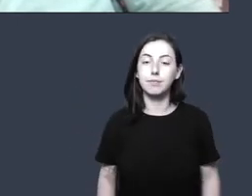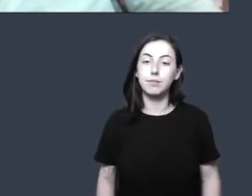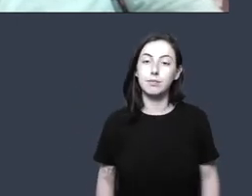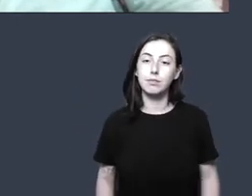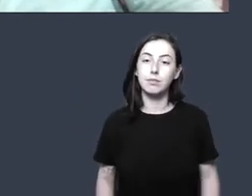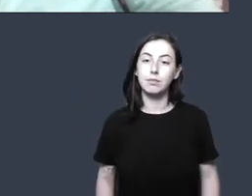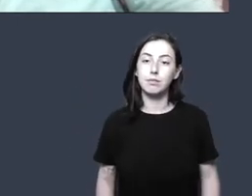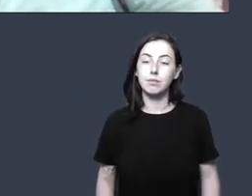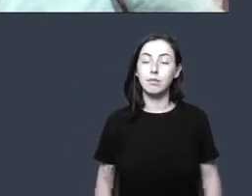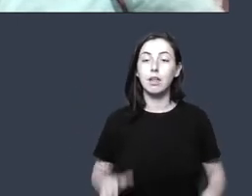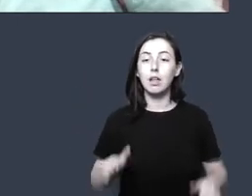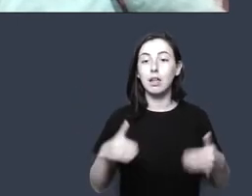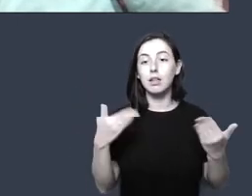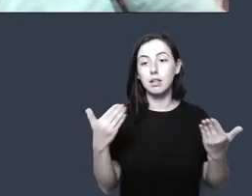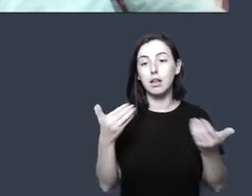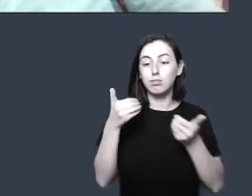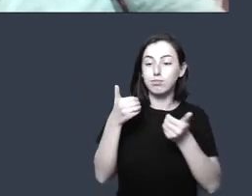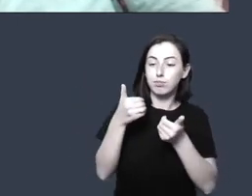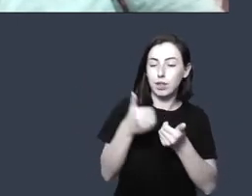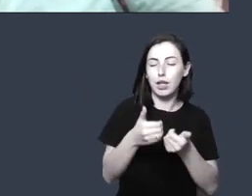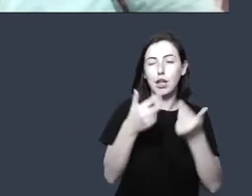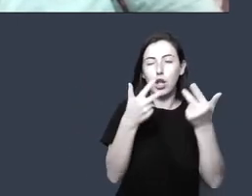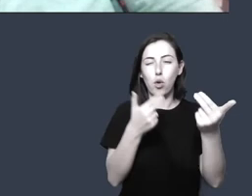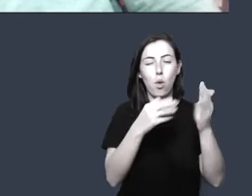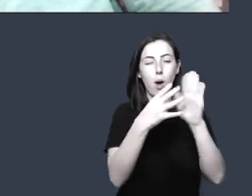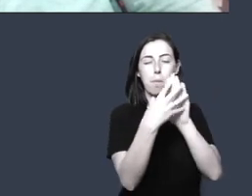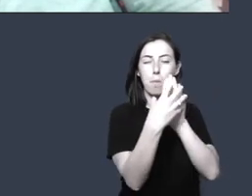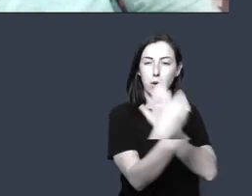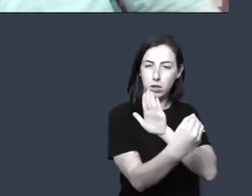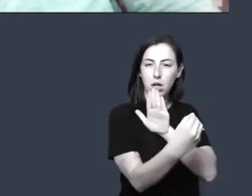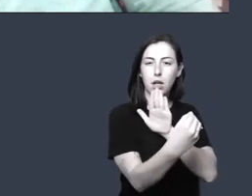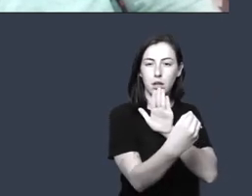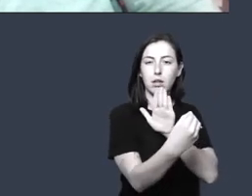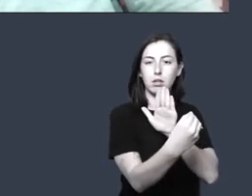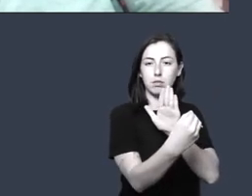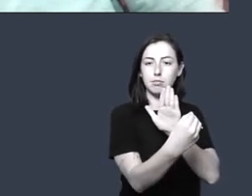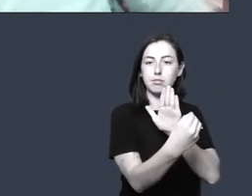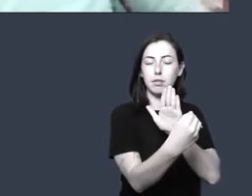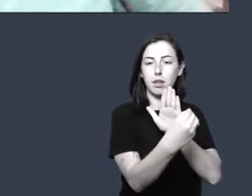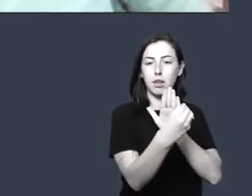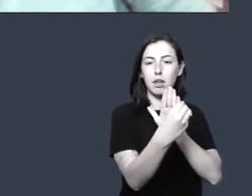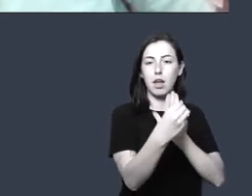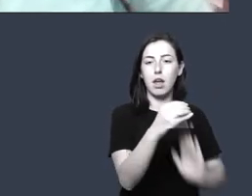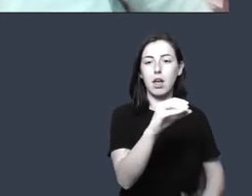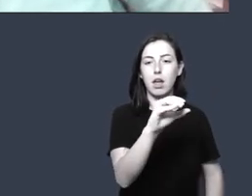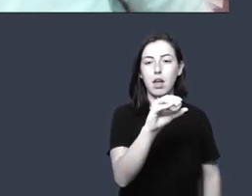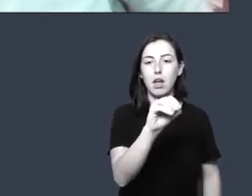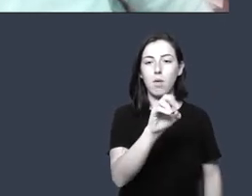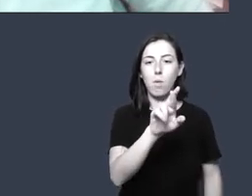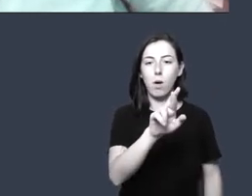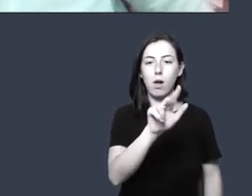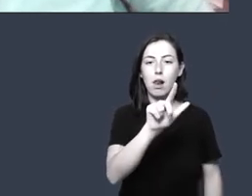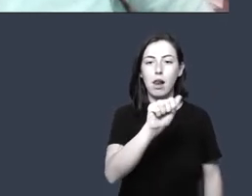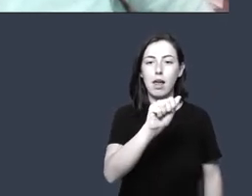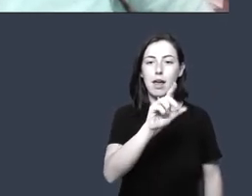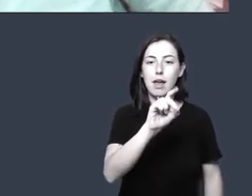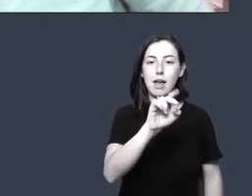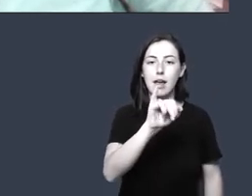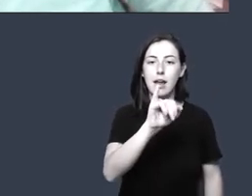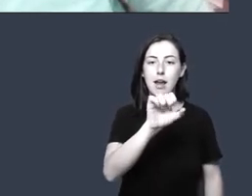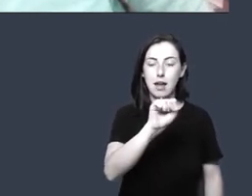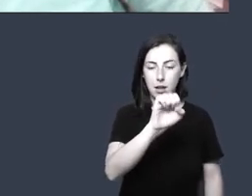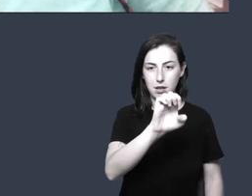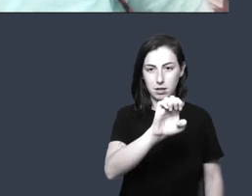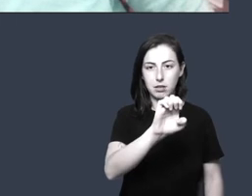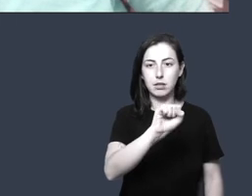seguindo o mesmo modelo do Our Ladies, que foi um modelo que foi bastante, ainda é bastante sucedido, né? Que eu comecei em 2012 aqui em